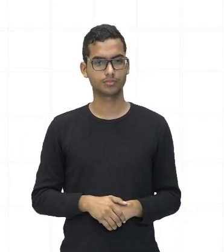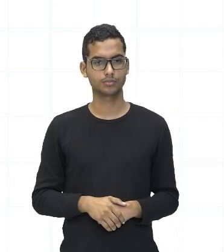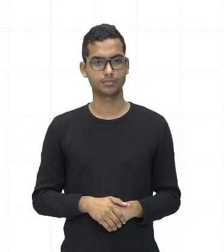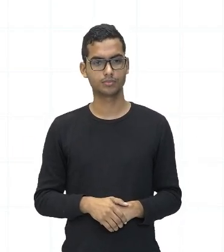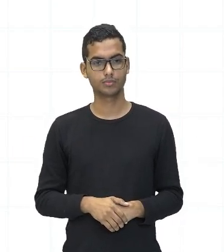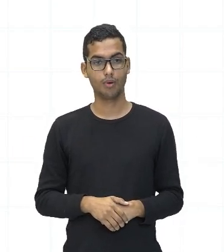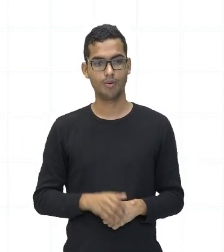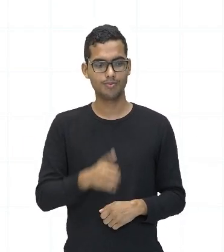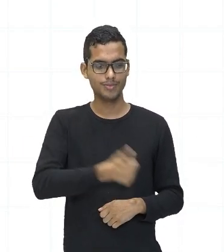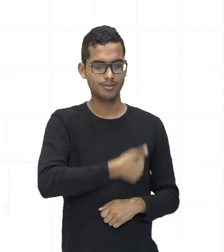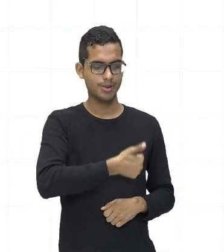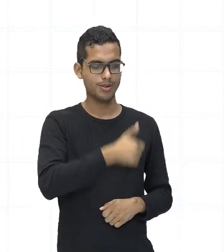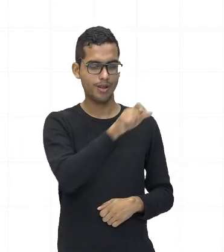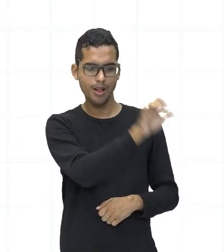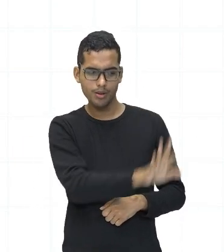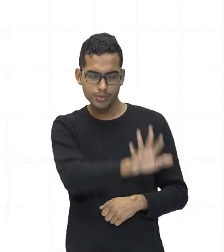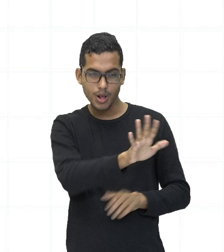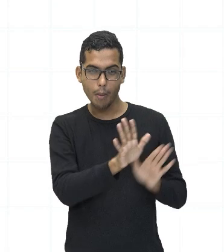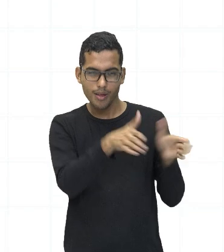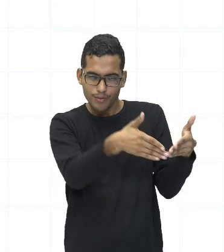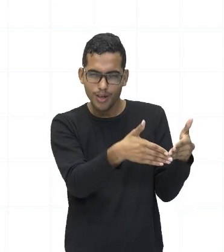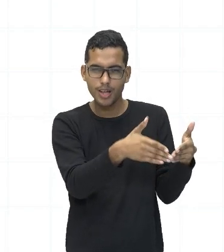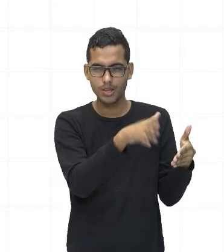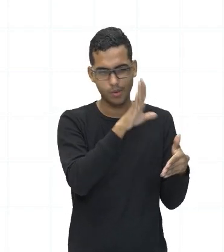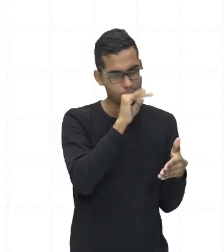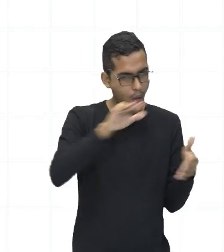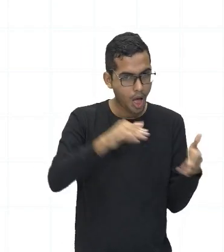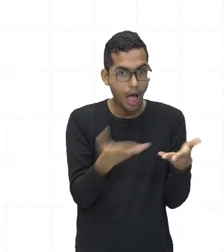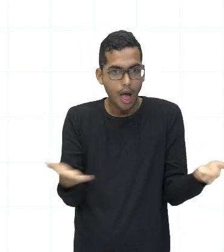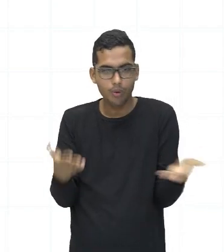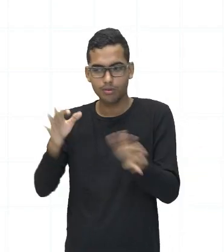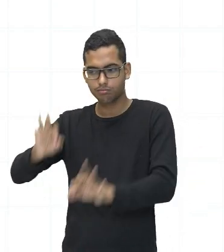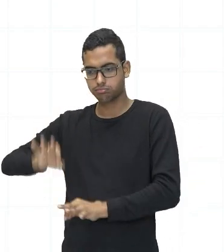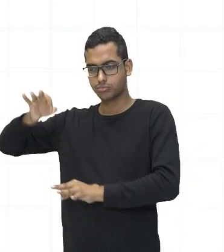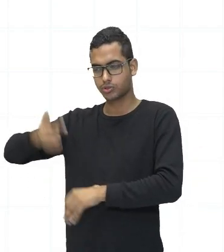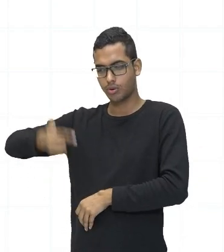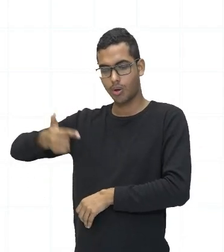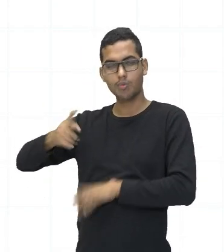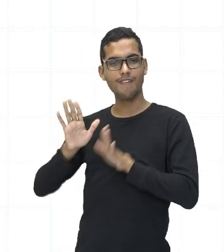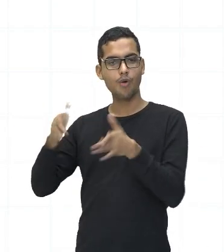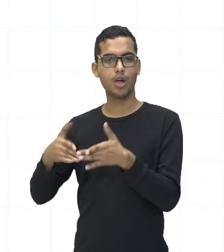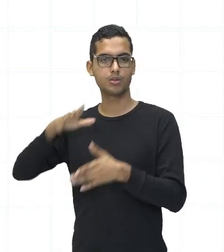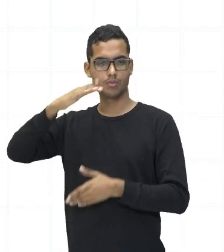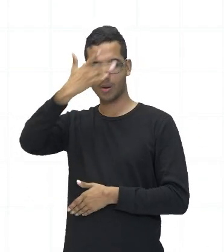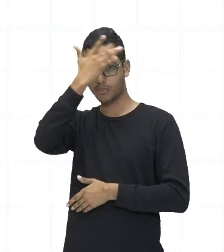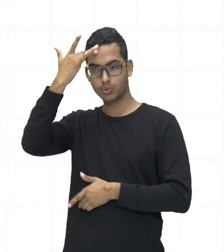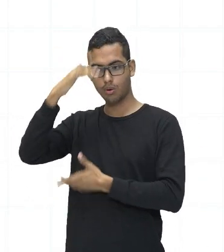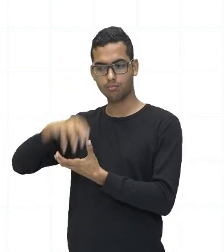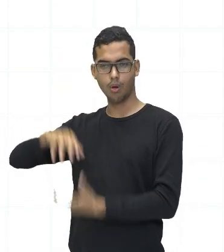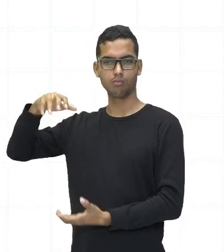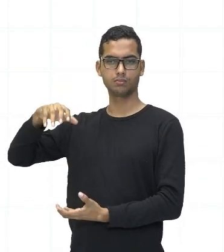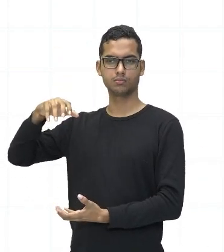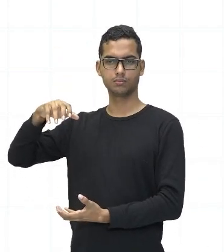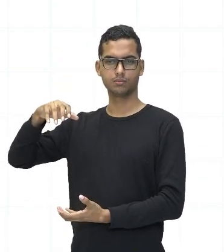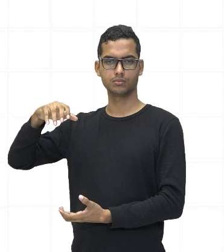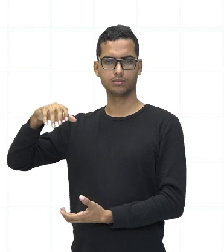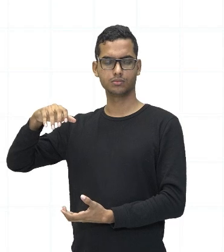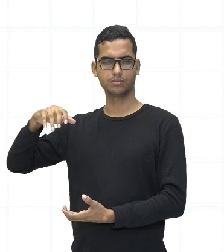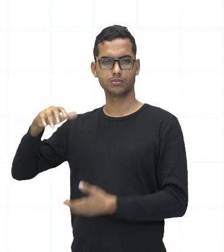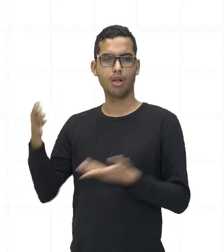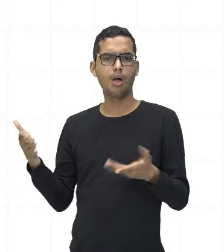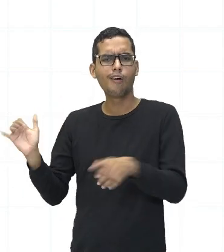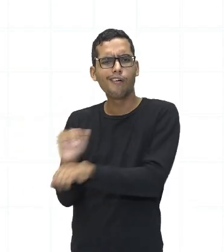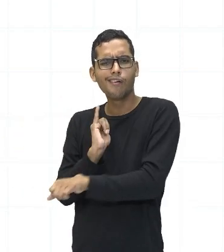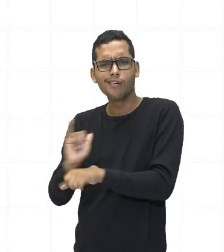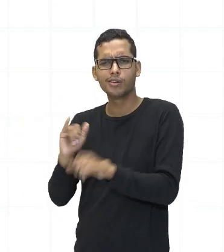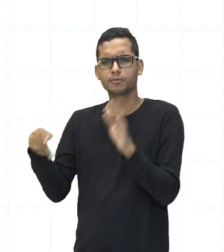geral, mas tinha um apelo para as crianças, este apela para adultos, certo? E qual é o recurso estratégico